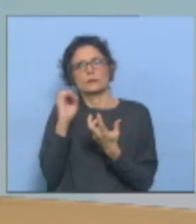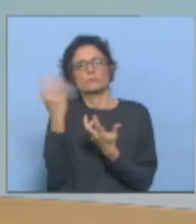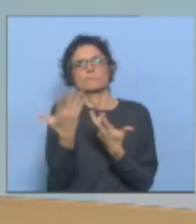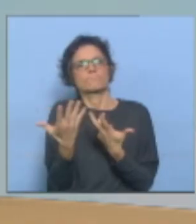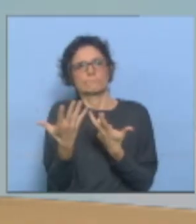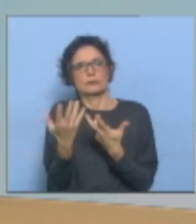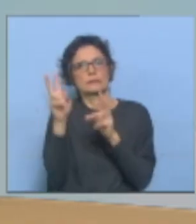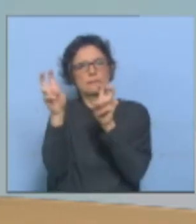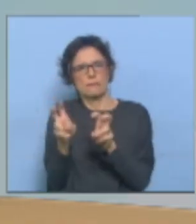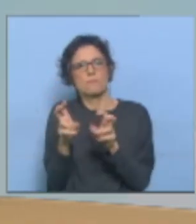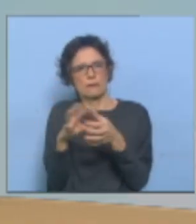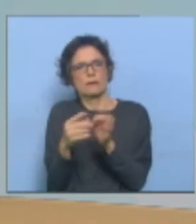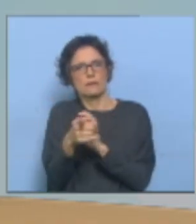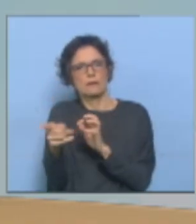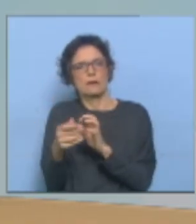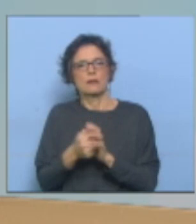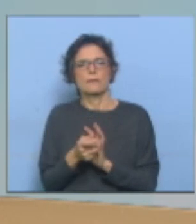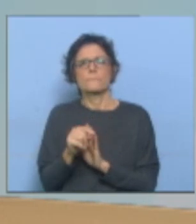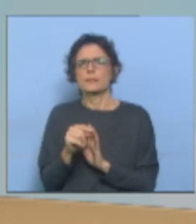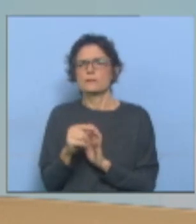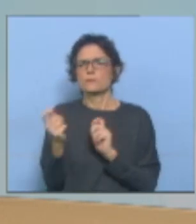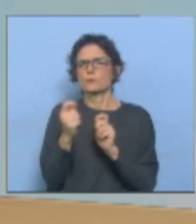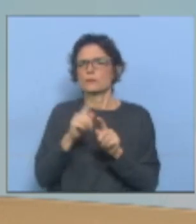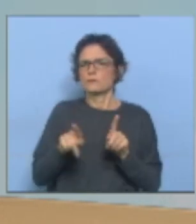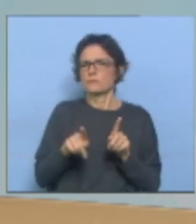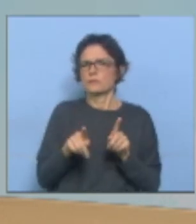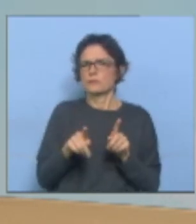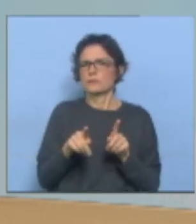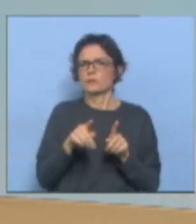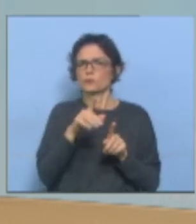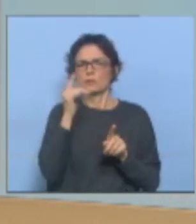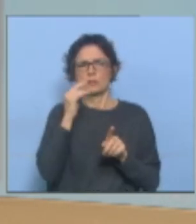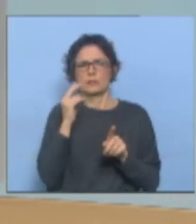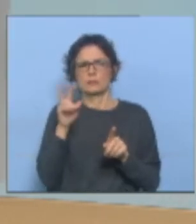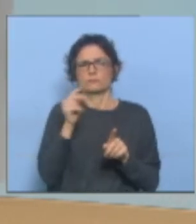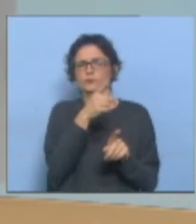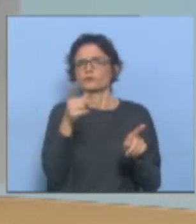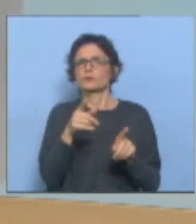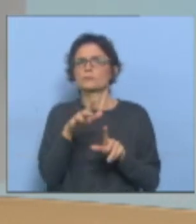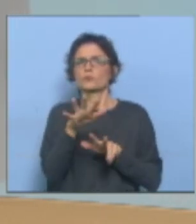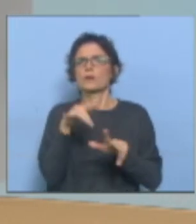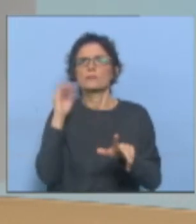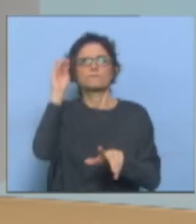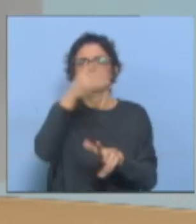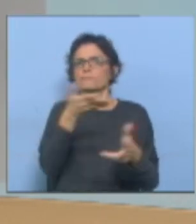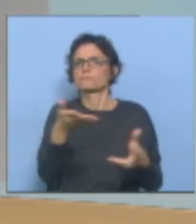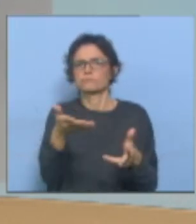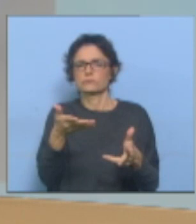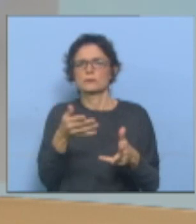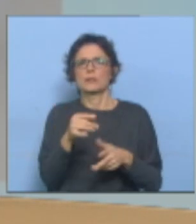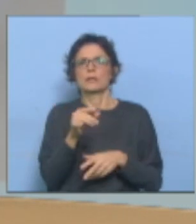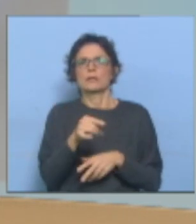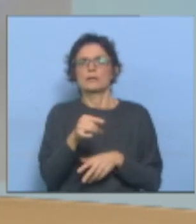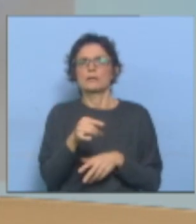certo, um debate diferente em torno da eutanásia, que não acontece nos corredores do Parlamento, mas acontece no terreno. E ajuda, creio eu, também a